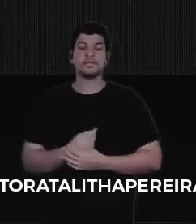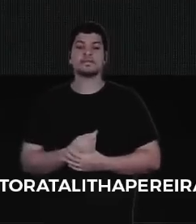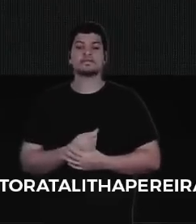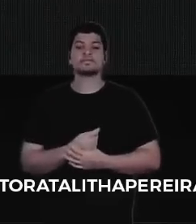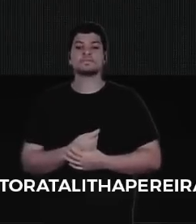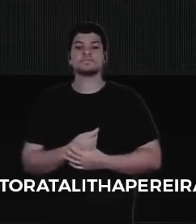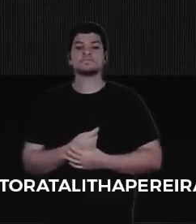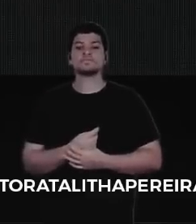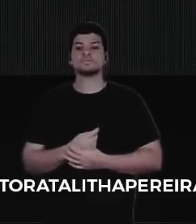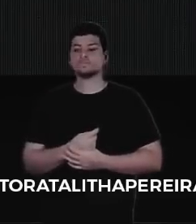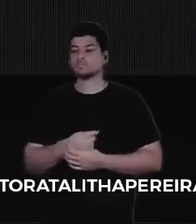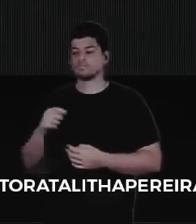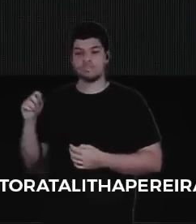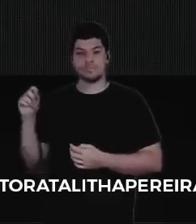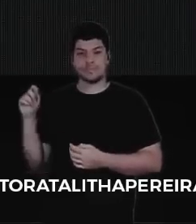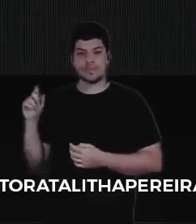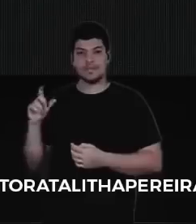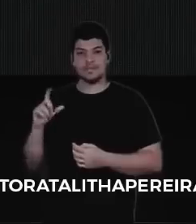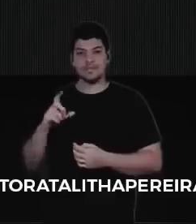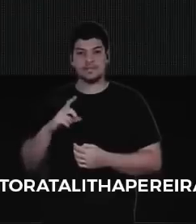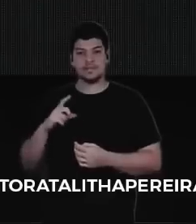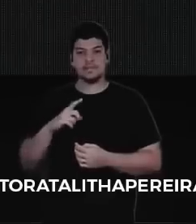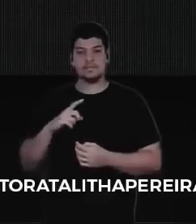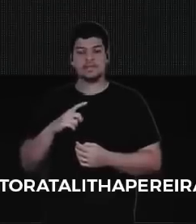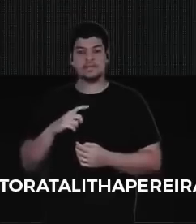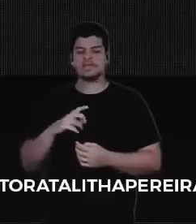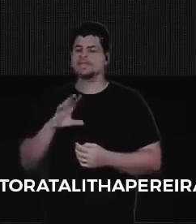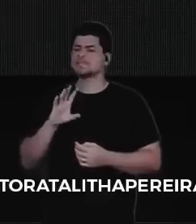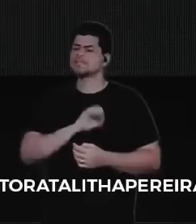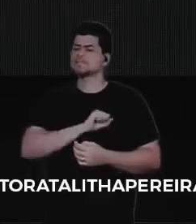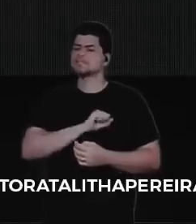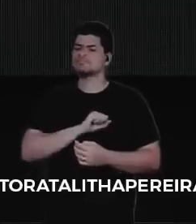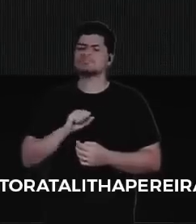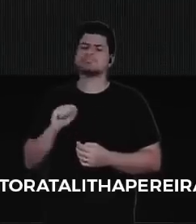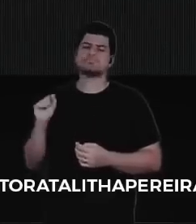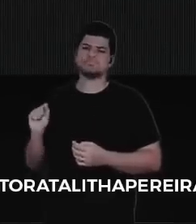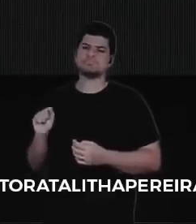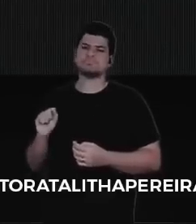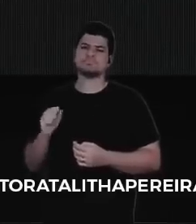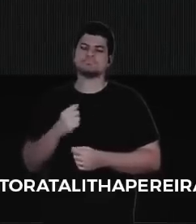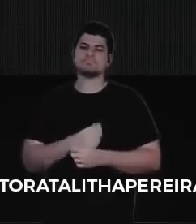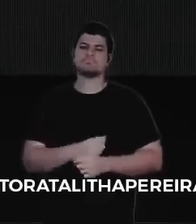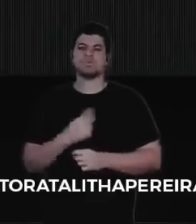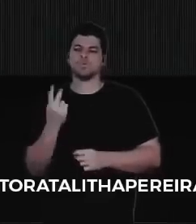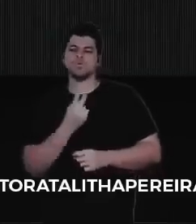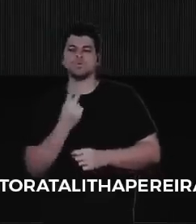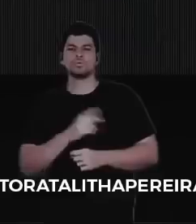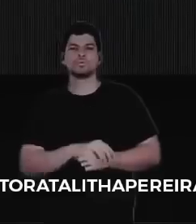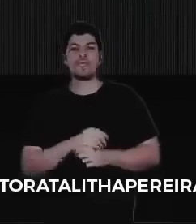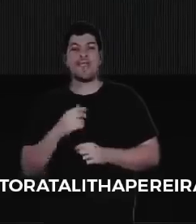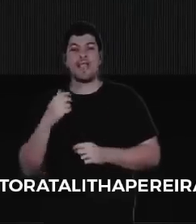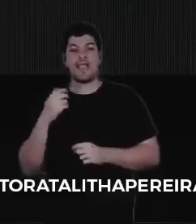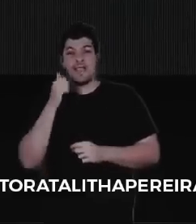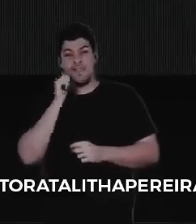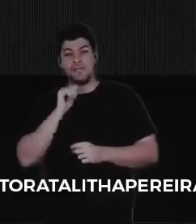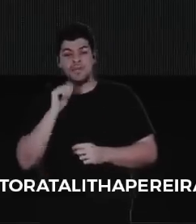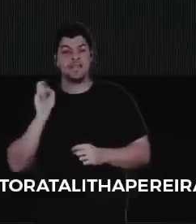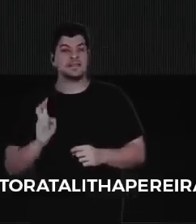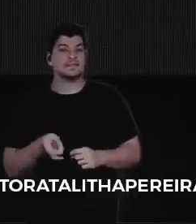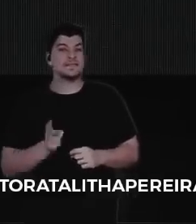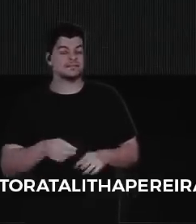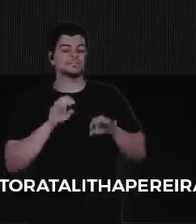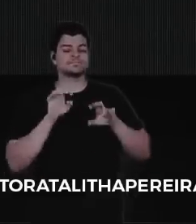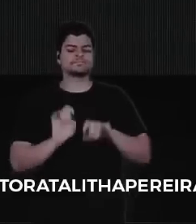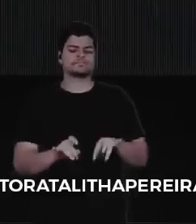sabe, ele tinha uma estima tão grande por ela por conta disso. Toda vez ela se sentava, começava a tocar e